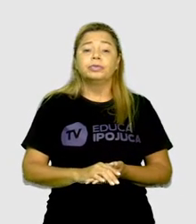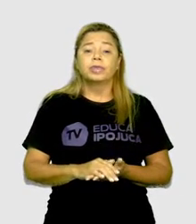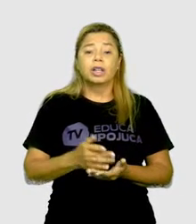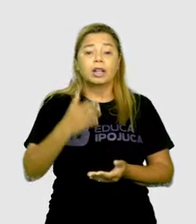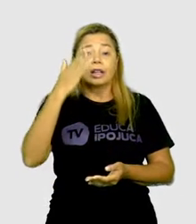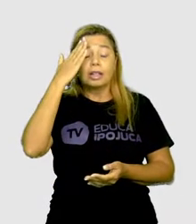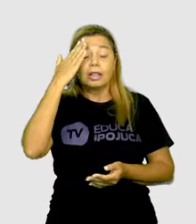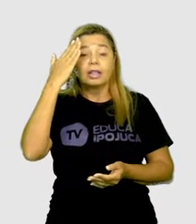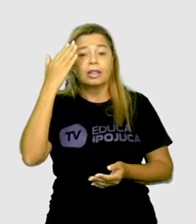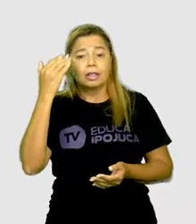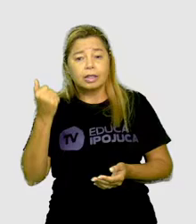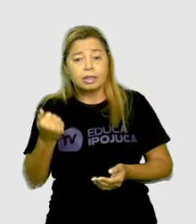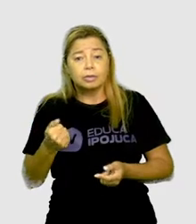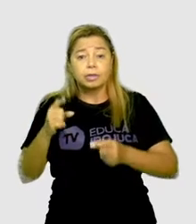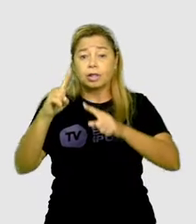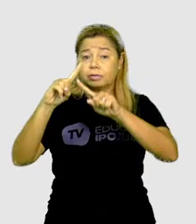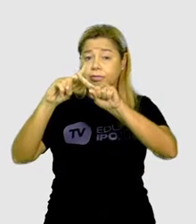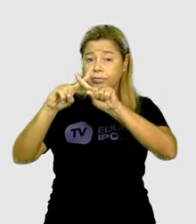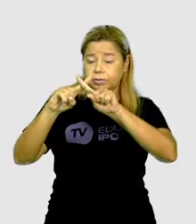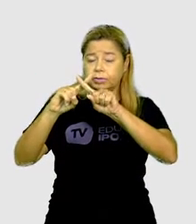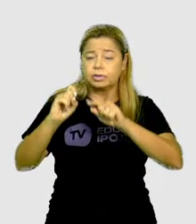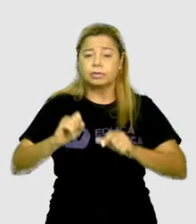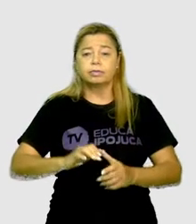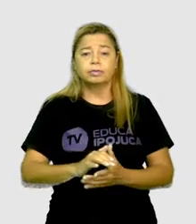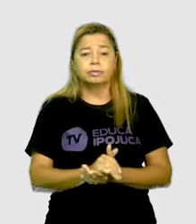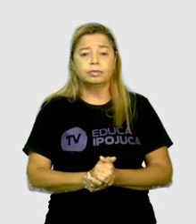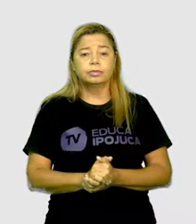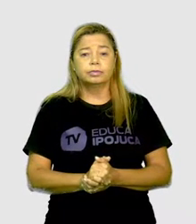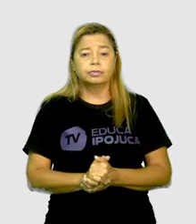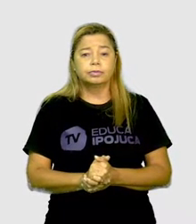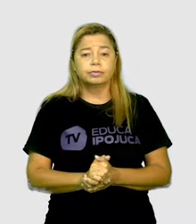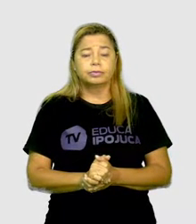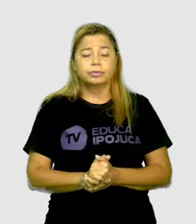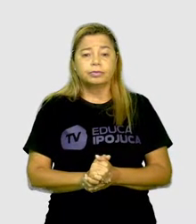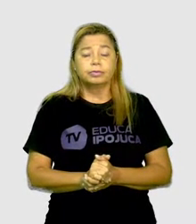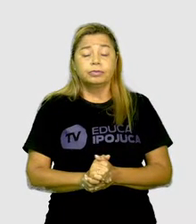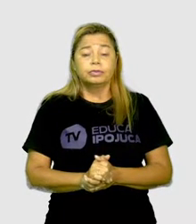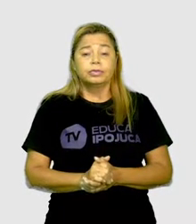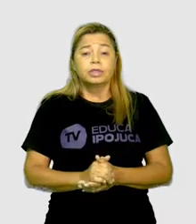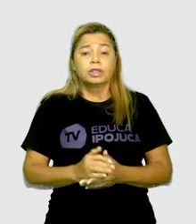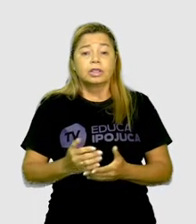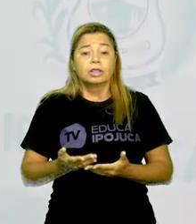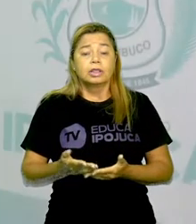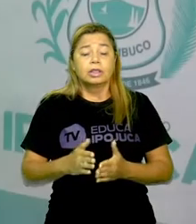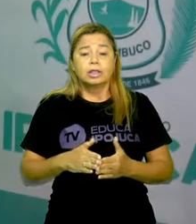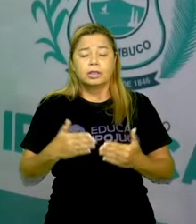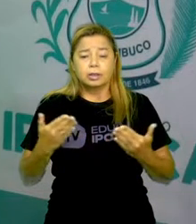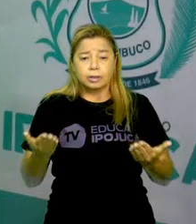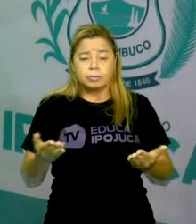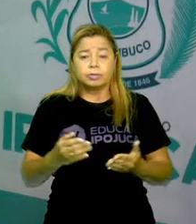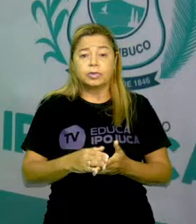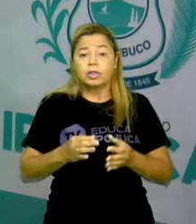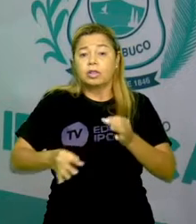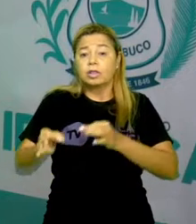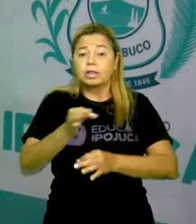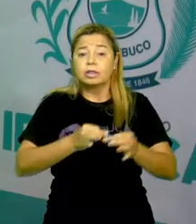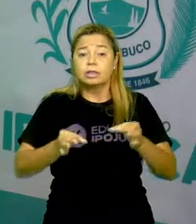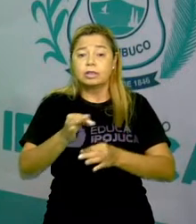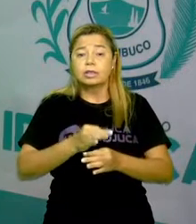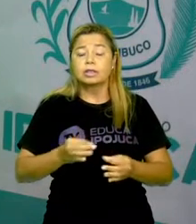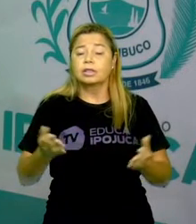consideração para a nossa multiplicação. Qual o pensamento que a gente vai fazer aqui? A gente está